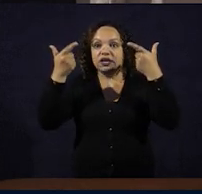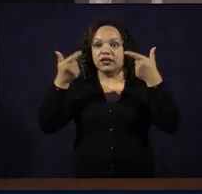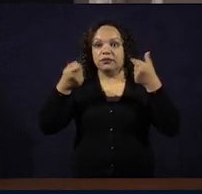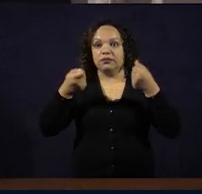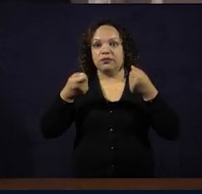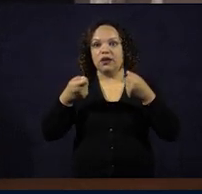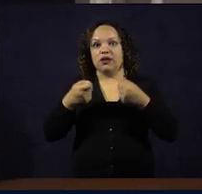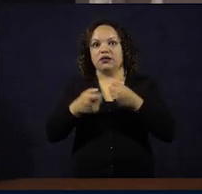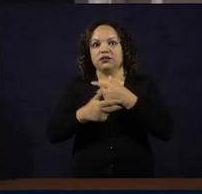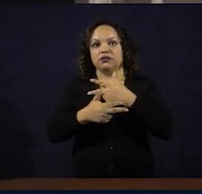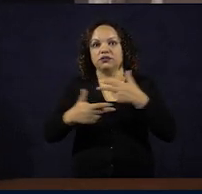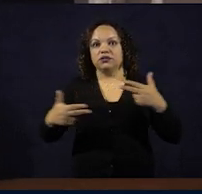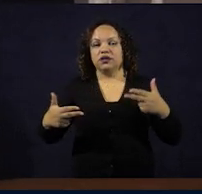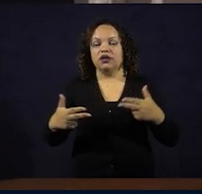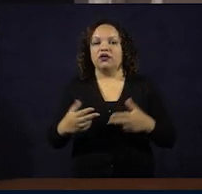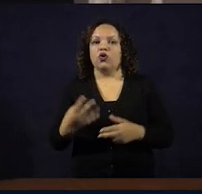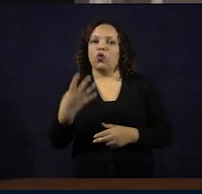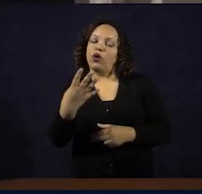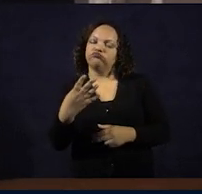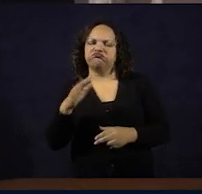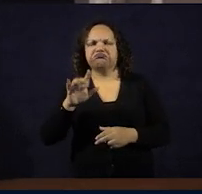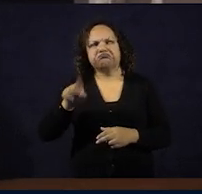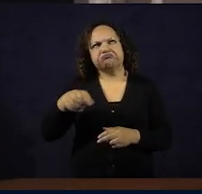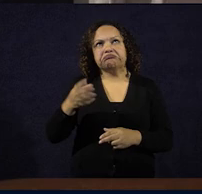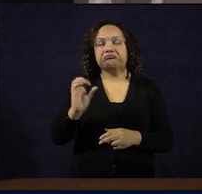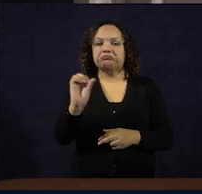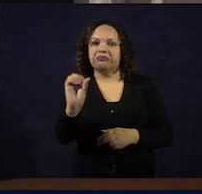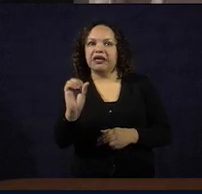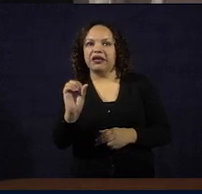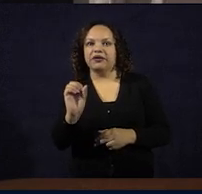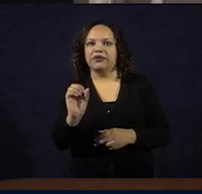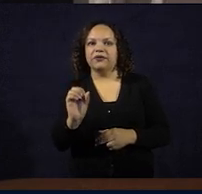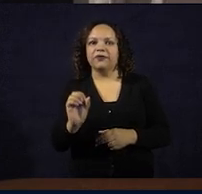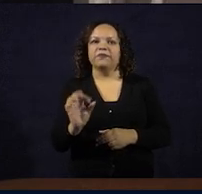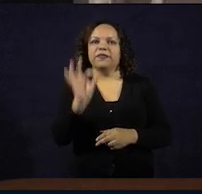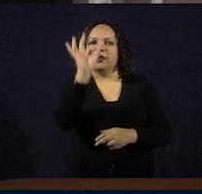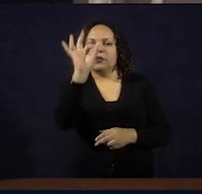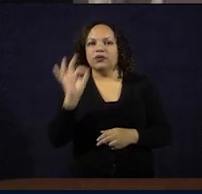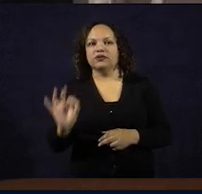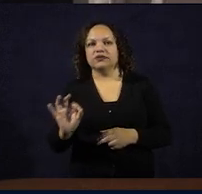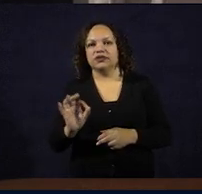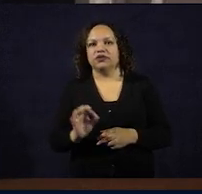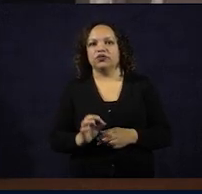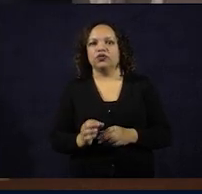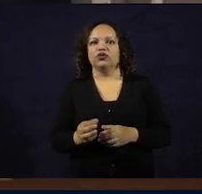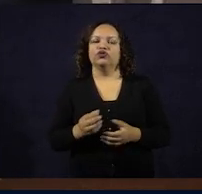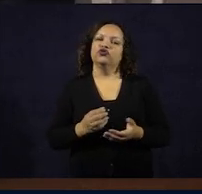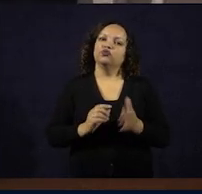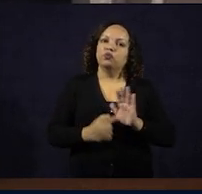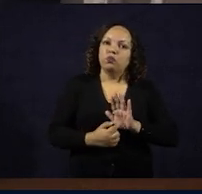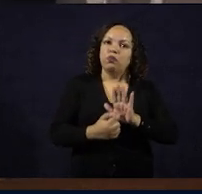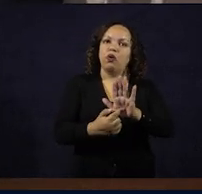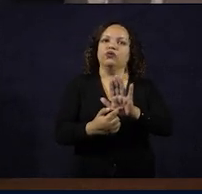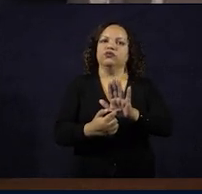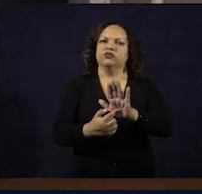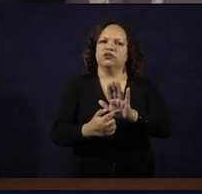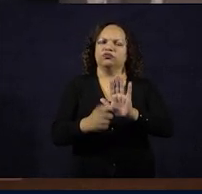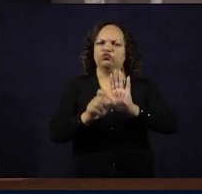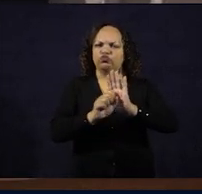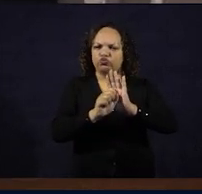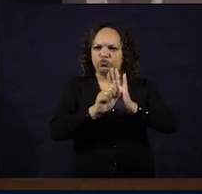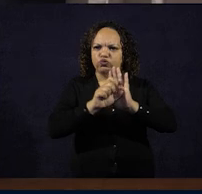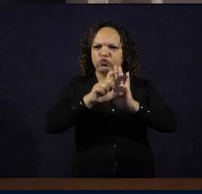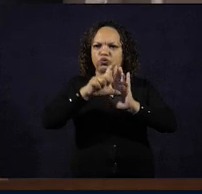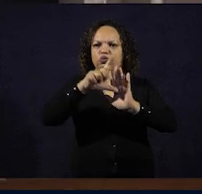isso vai mais ou menos para quatro meses cinco porcento do total de ofertas de Volume número de